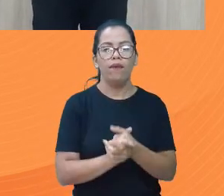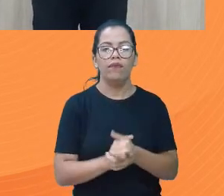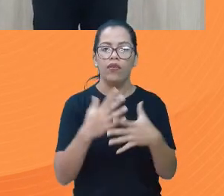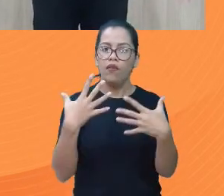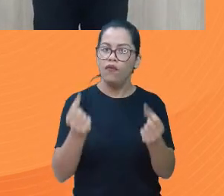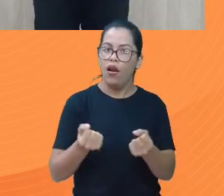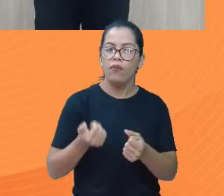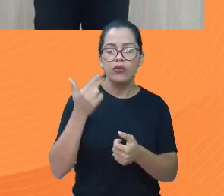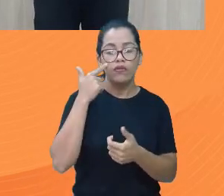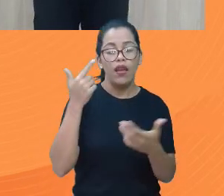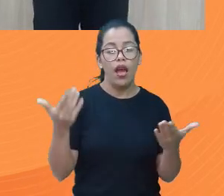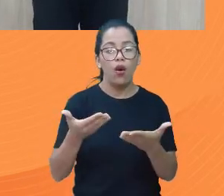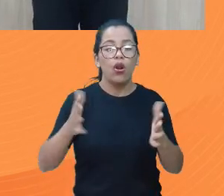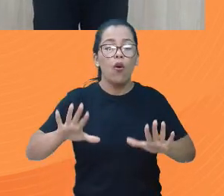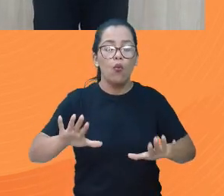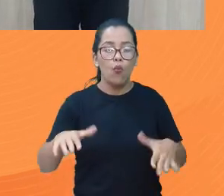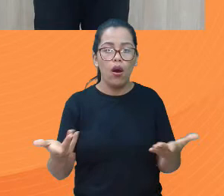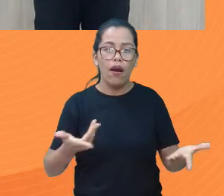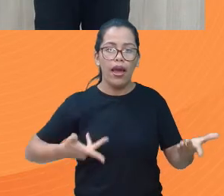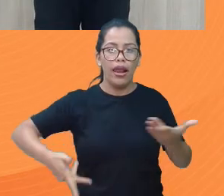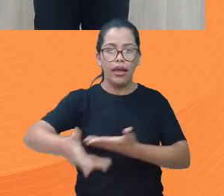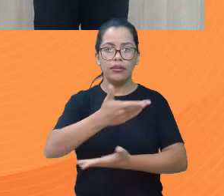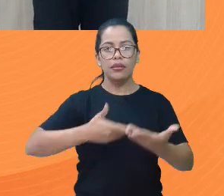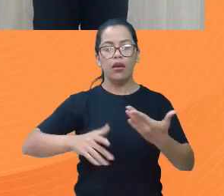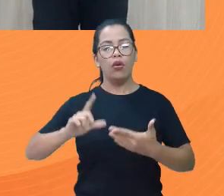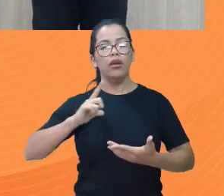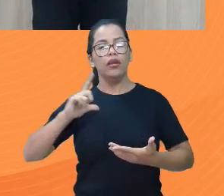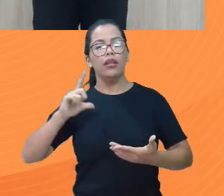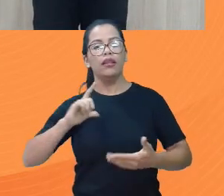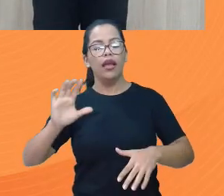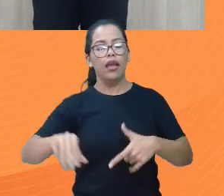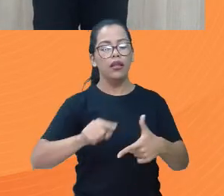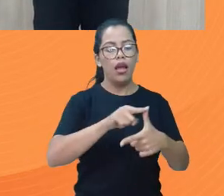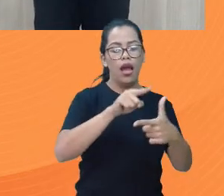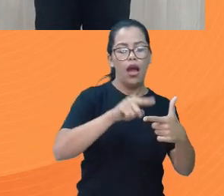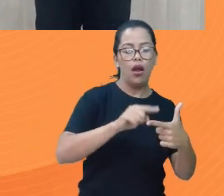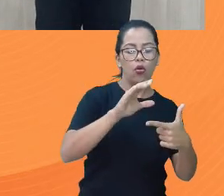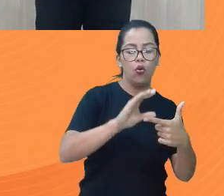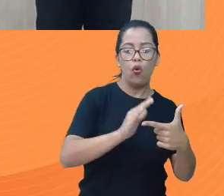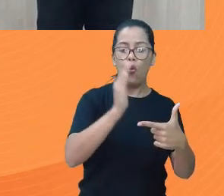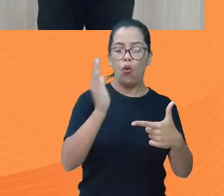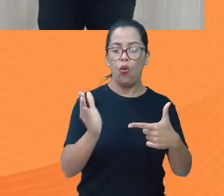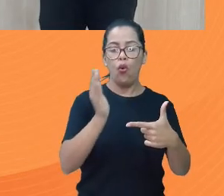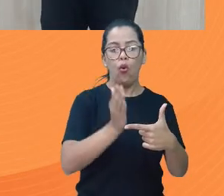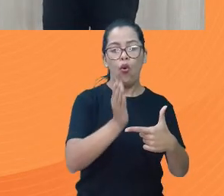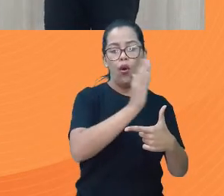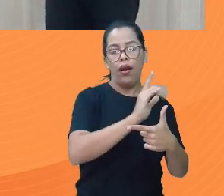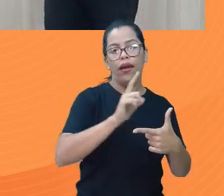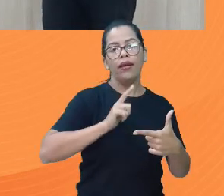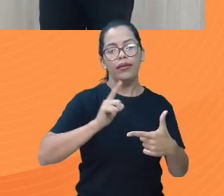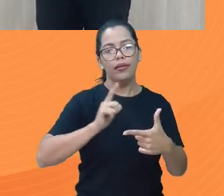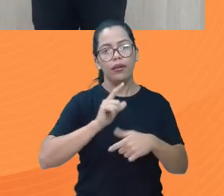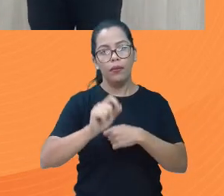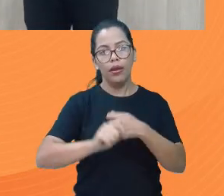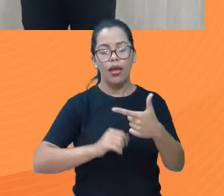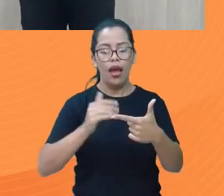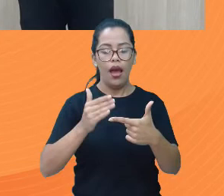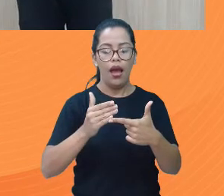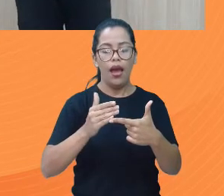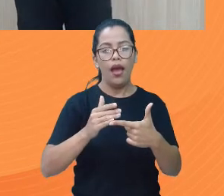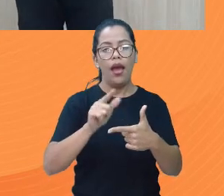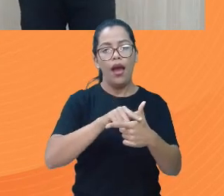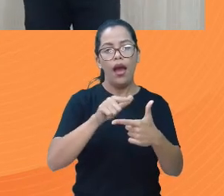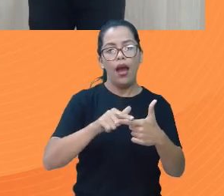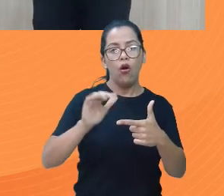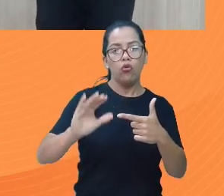relação que existe agora entre os ângulos que são colaterais e os ângulos que são alternos. Vem comigo, ó. A gente viu